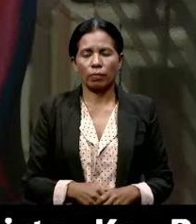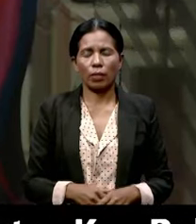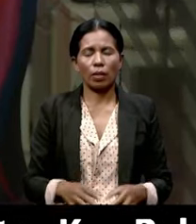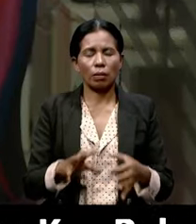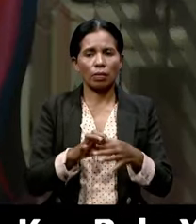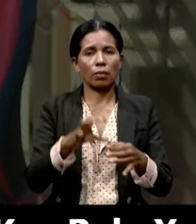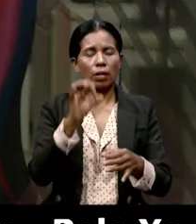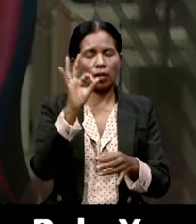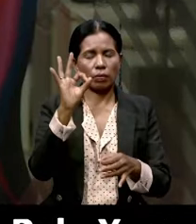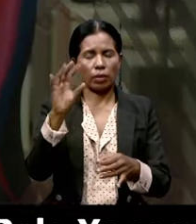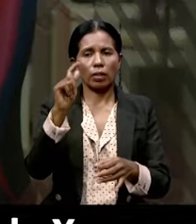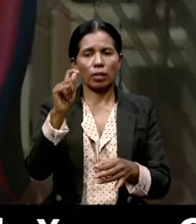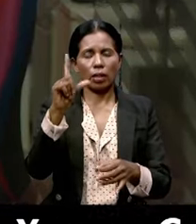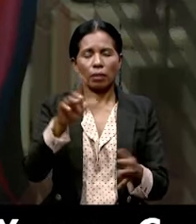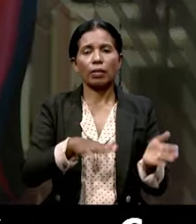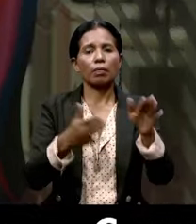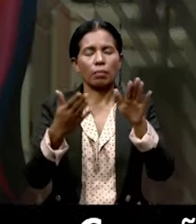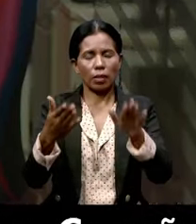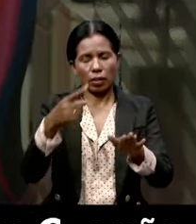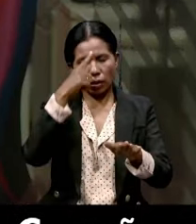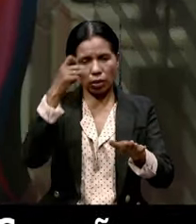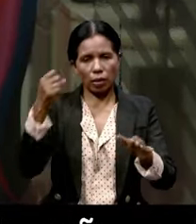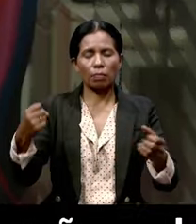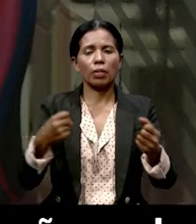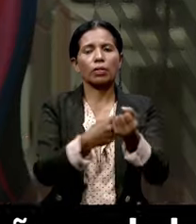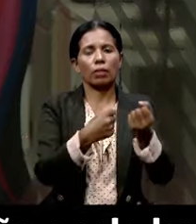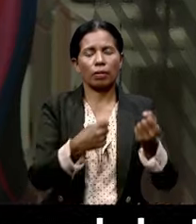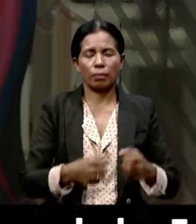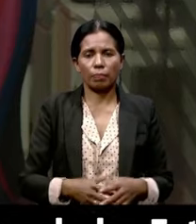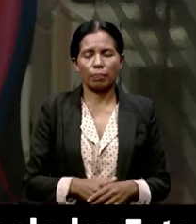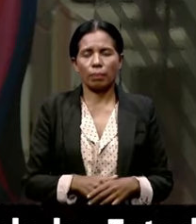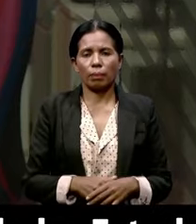Membro FFDT Lídia Mata tamba acidente de tráfego.